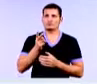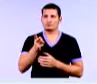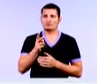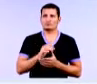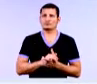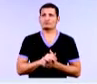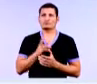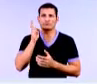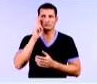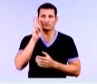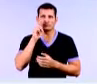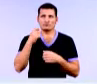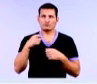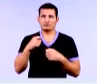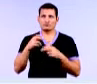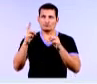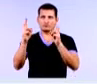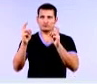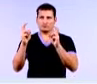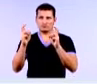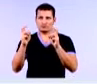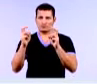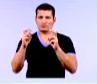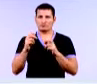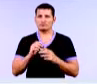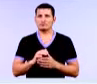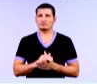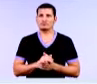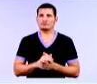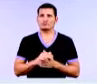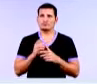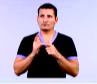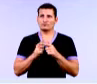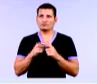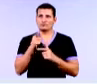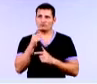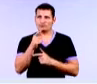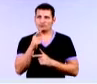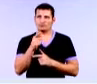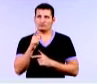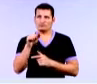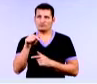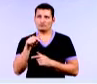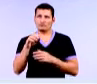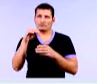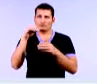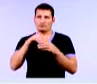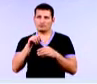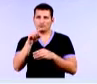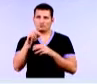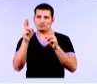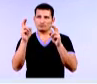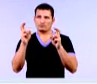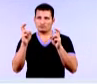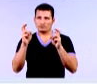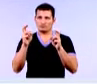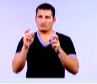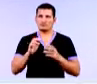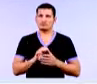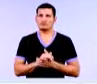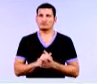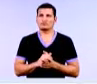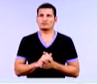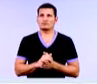desse detalhe, tem que deixar ela entre aspas, porque nisso o valor da string vai ser o que está dentro daquelas aspas, ou seja, no nosso caso